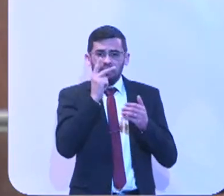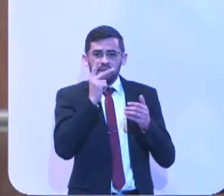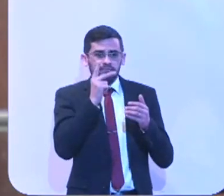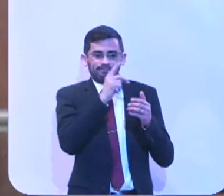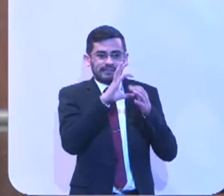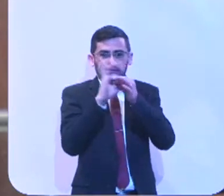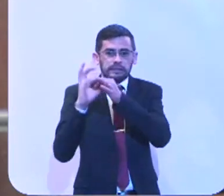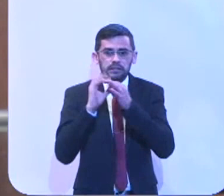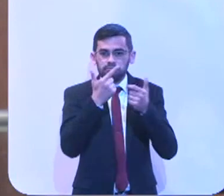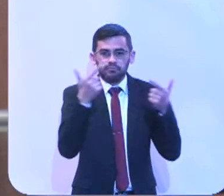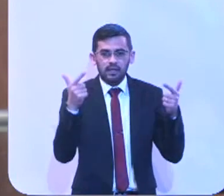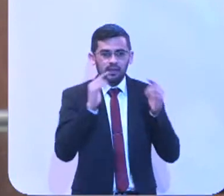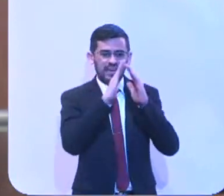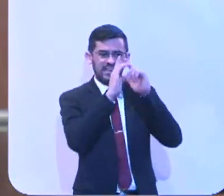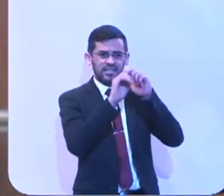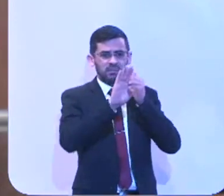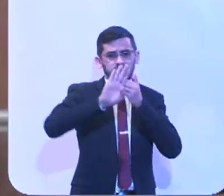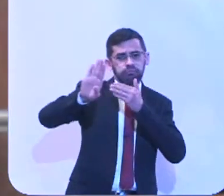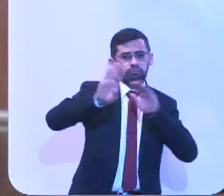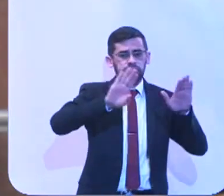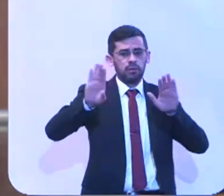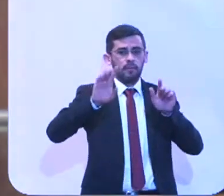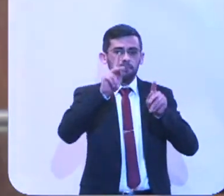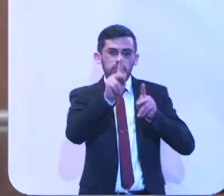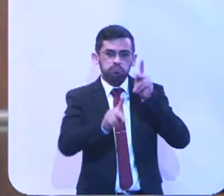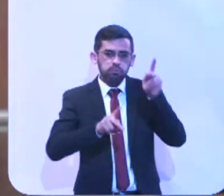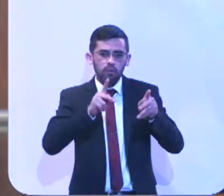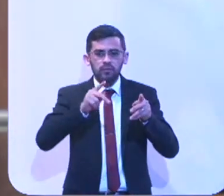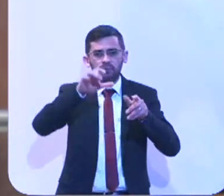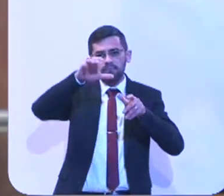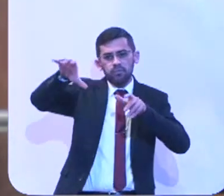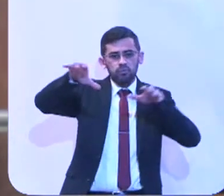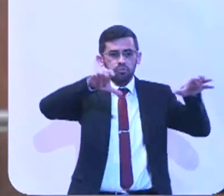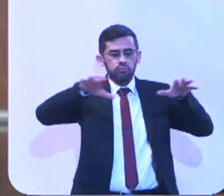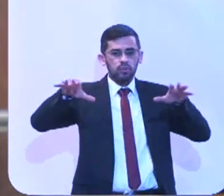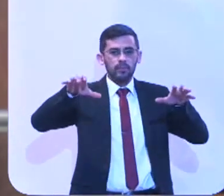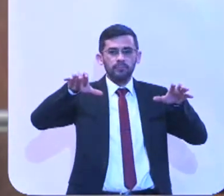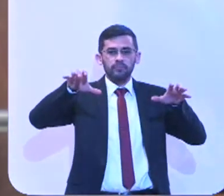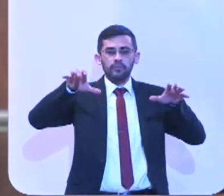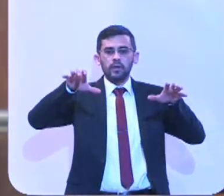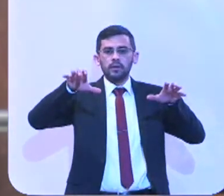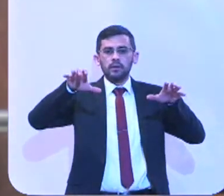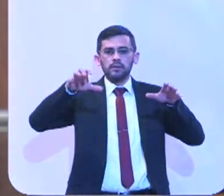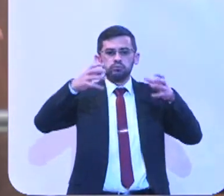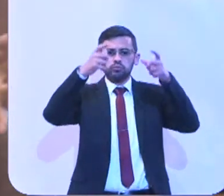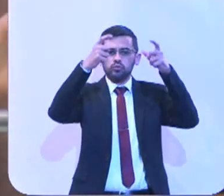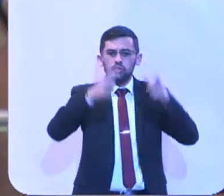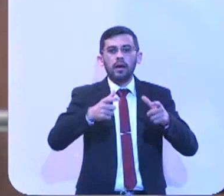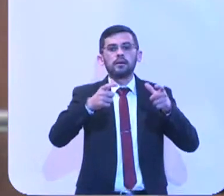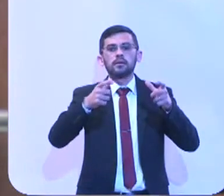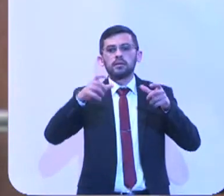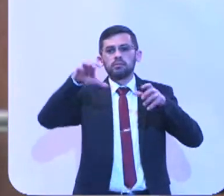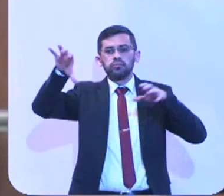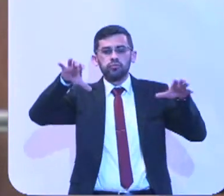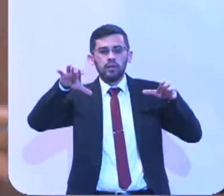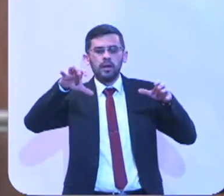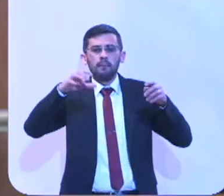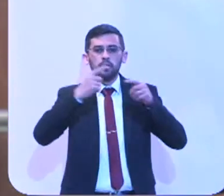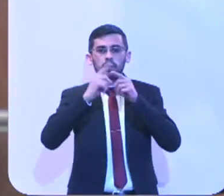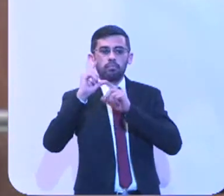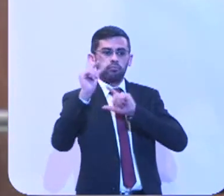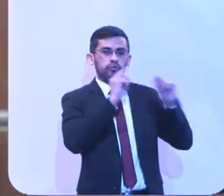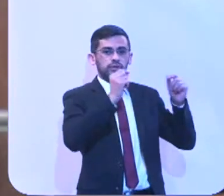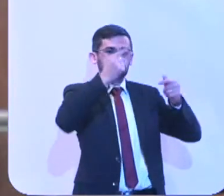unidade. Povos de várias denominações são colocados na terra do conde de Zinzendorf, fugindo da